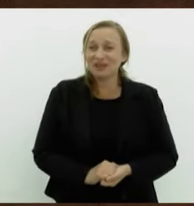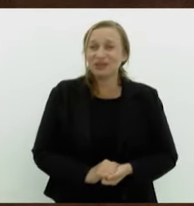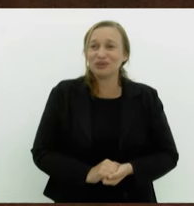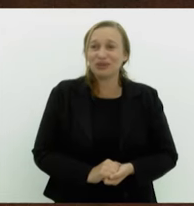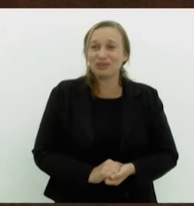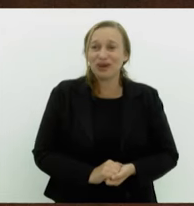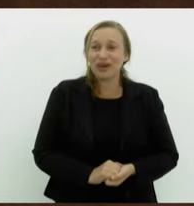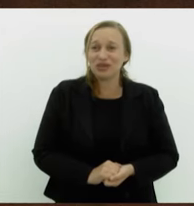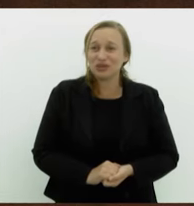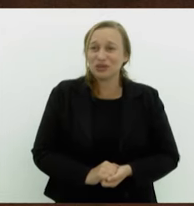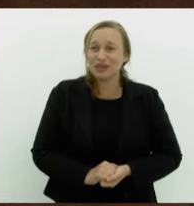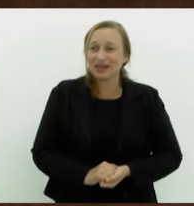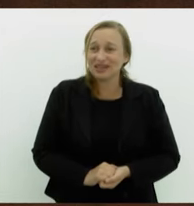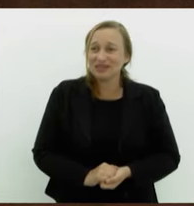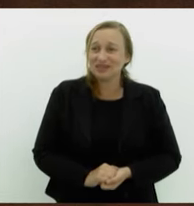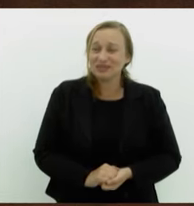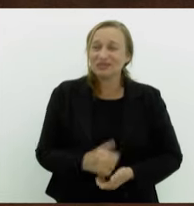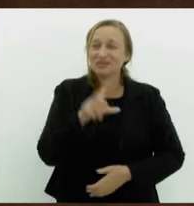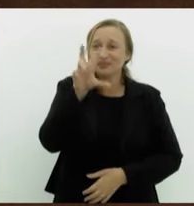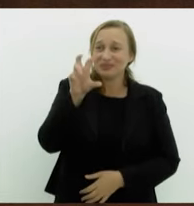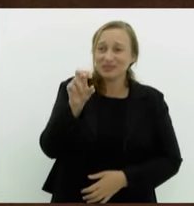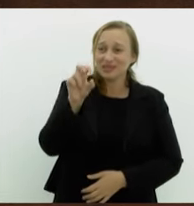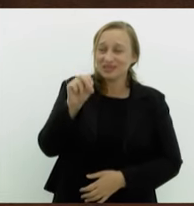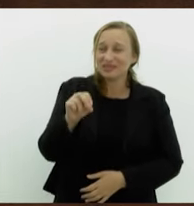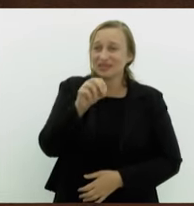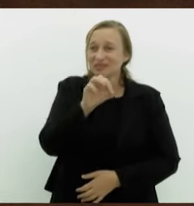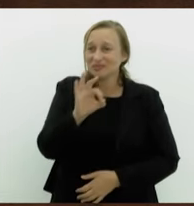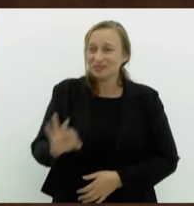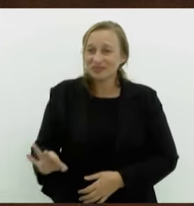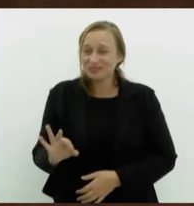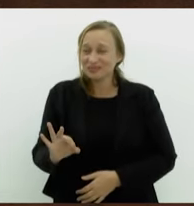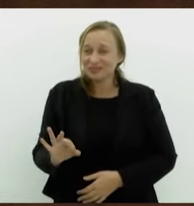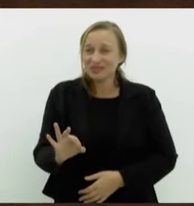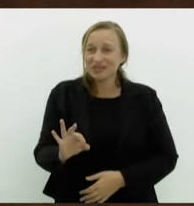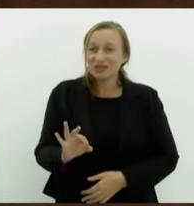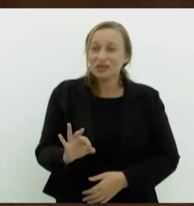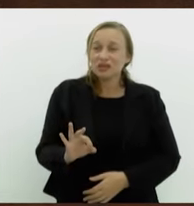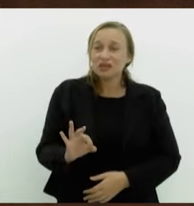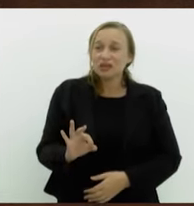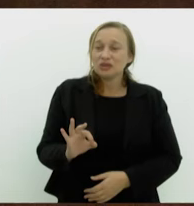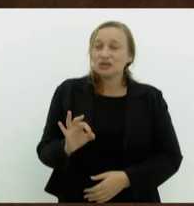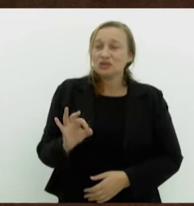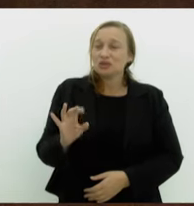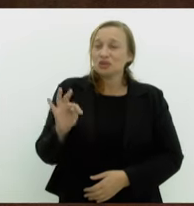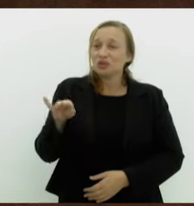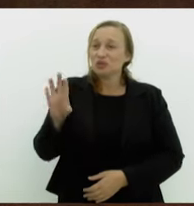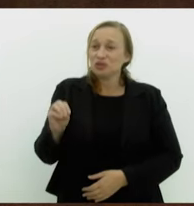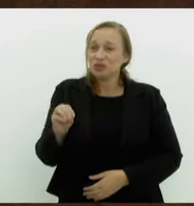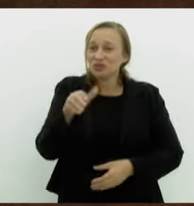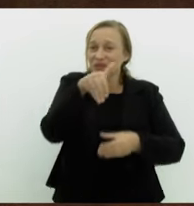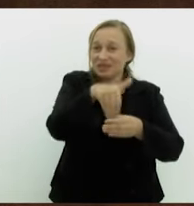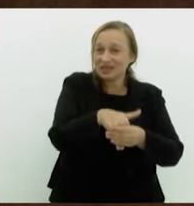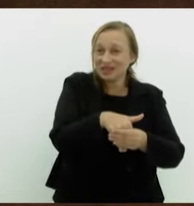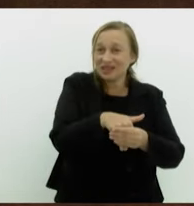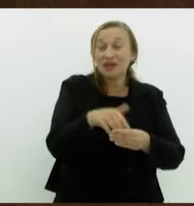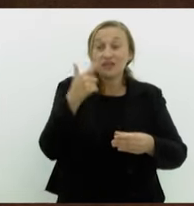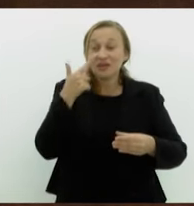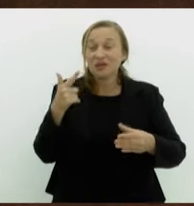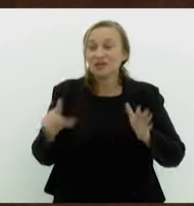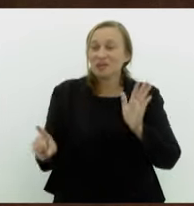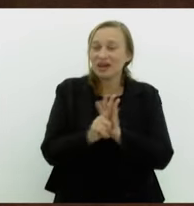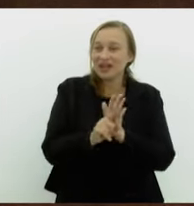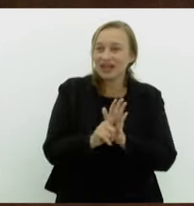Bragança, abririam mão de 50% do fundo parlamentar, do fundo eleitoral. A gente também podia pensar, ver como a Lei Rouanet, que